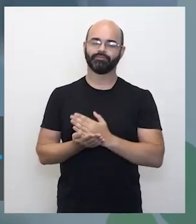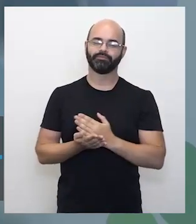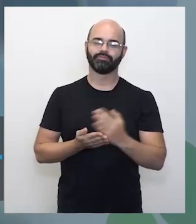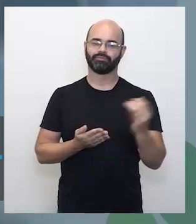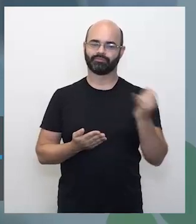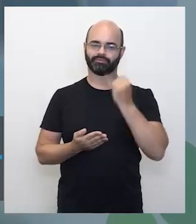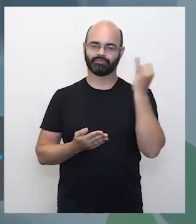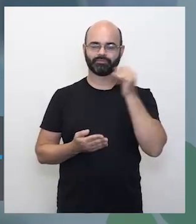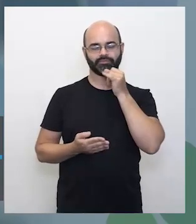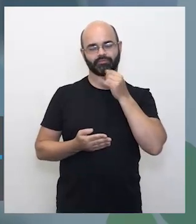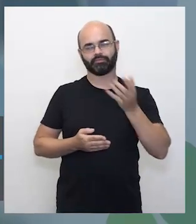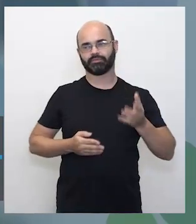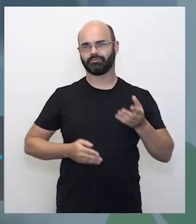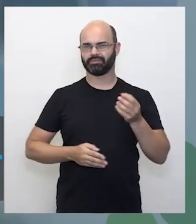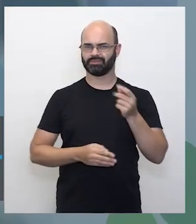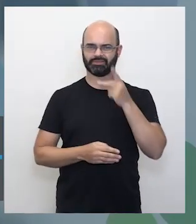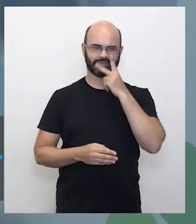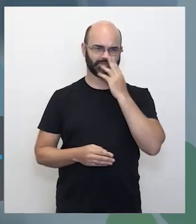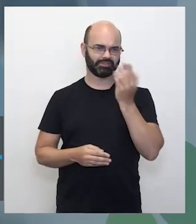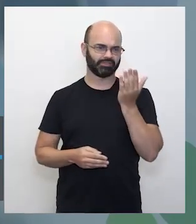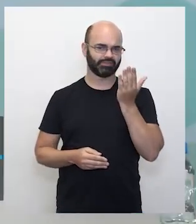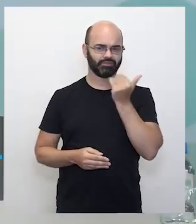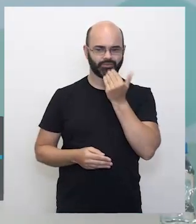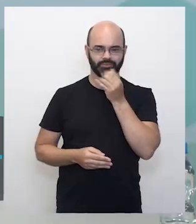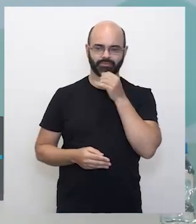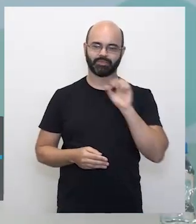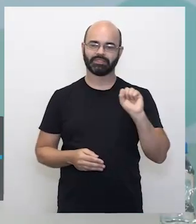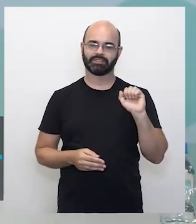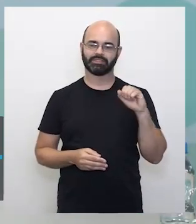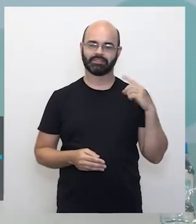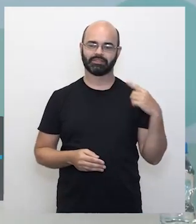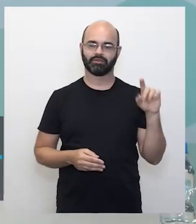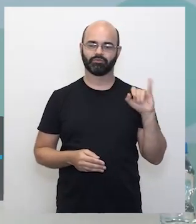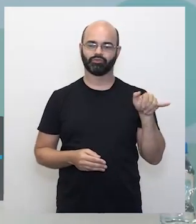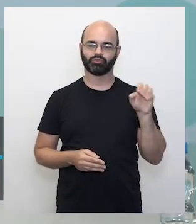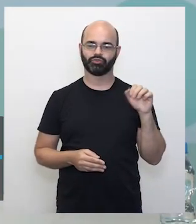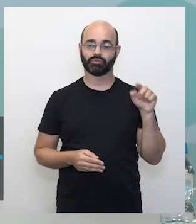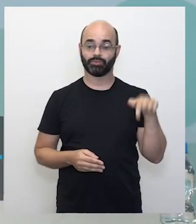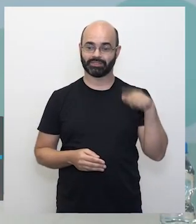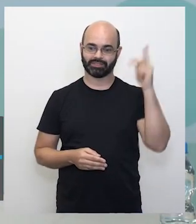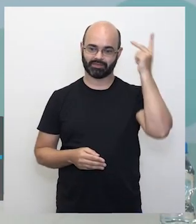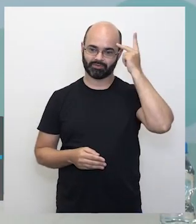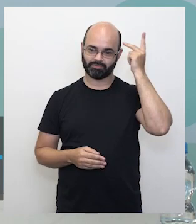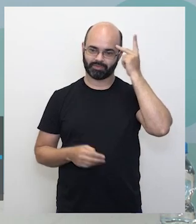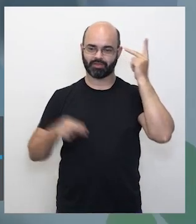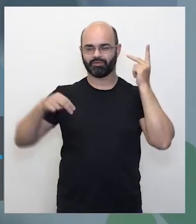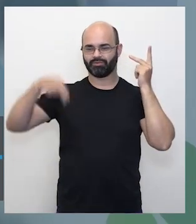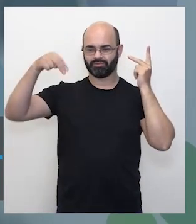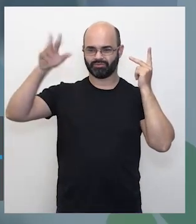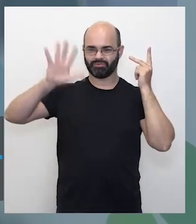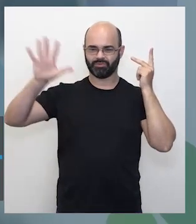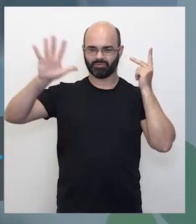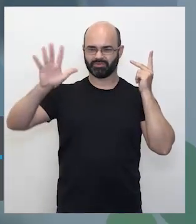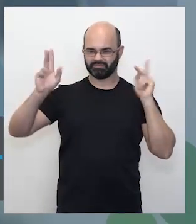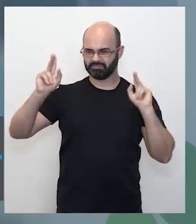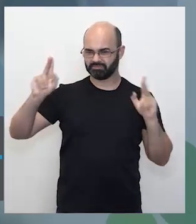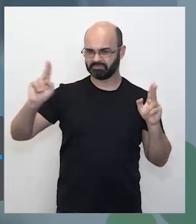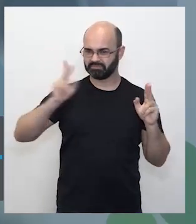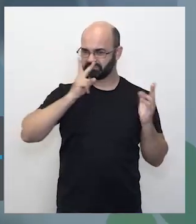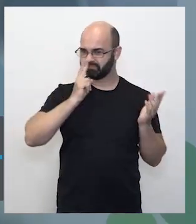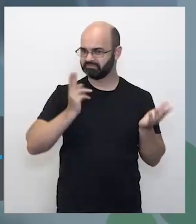as comidas, né, do São João, em São Paulo e no Nordeste, são as mesmas?